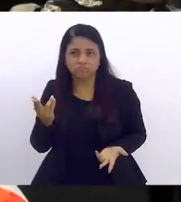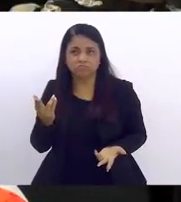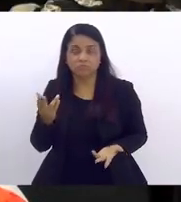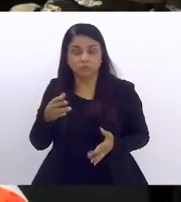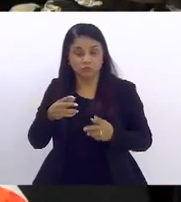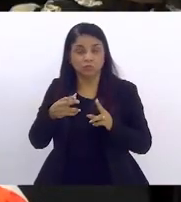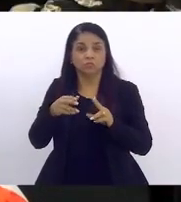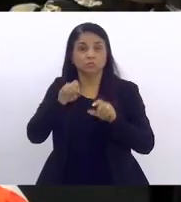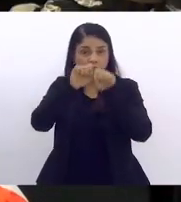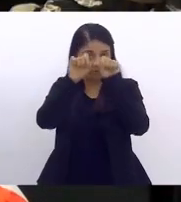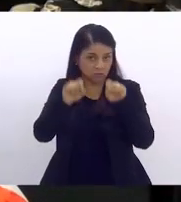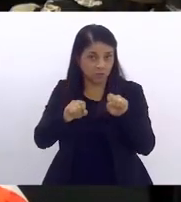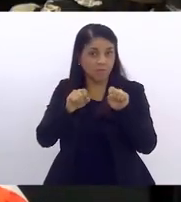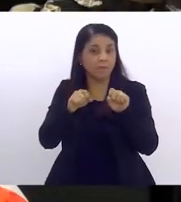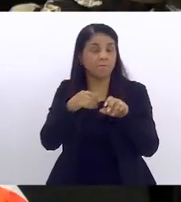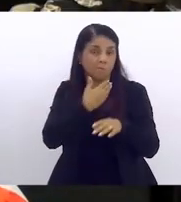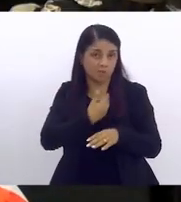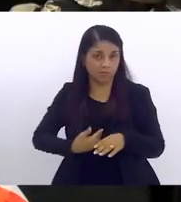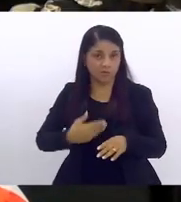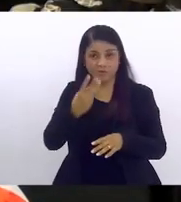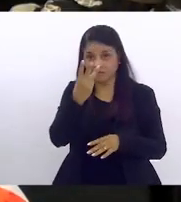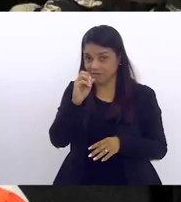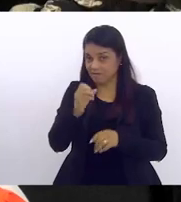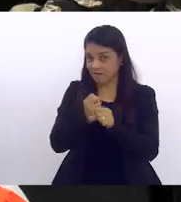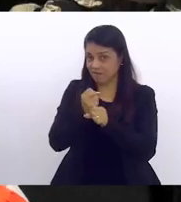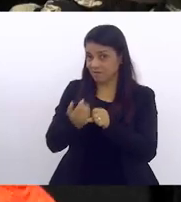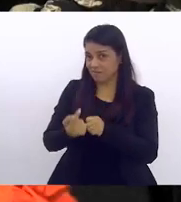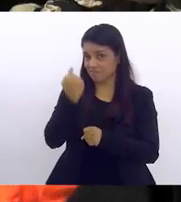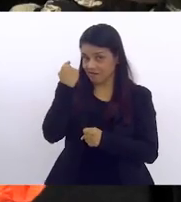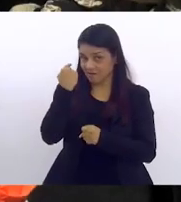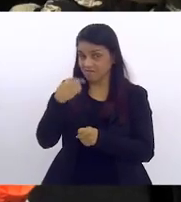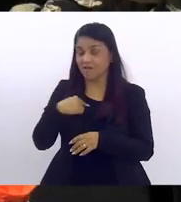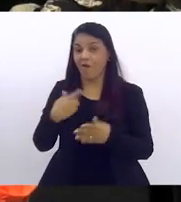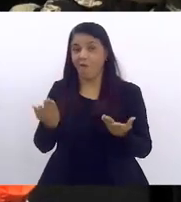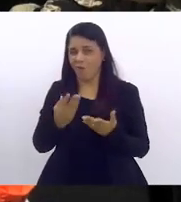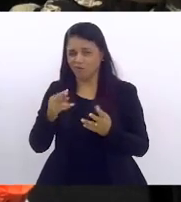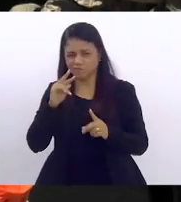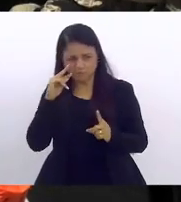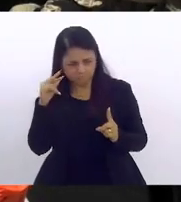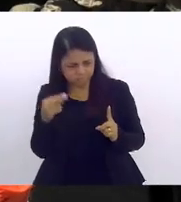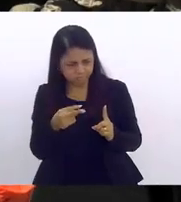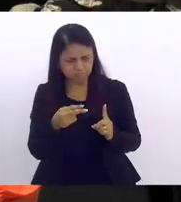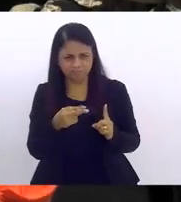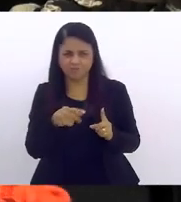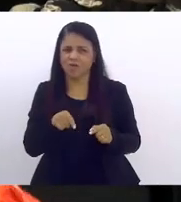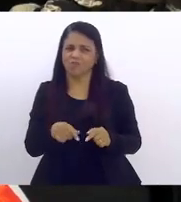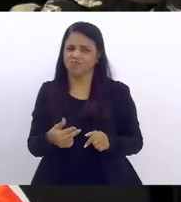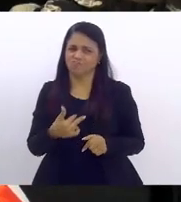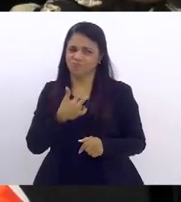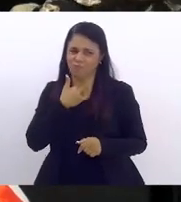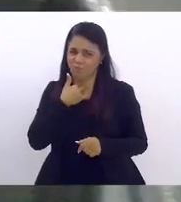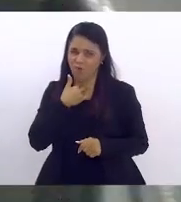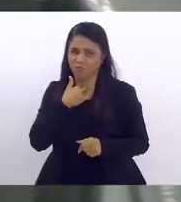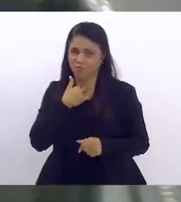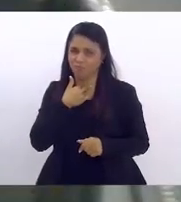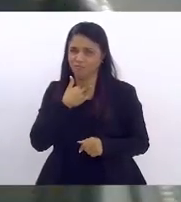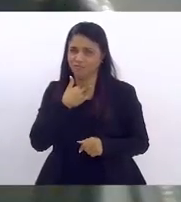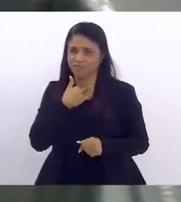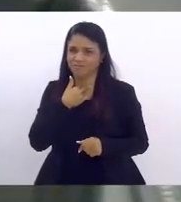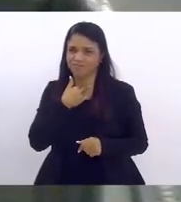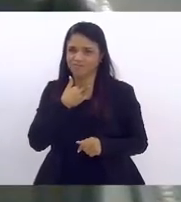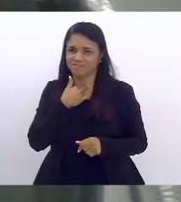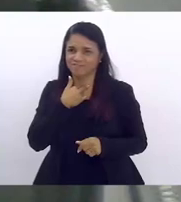público. Há 30 anos atrás. Hoje a gente consegue olhar e falar: isso não, isso aqui você não vai fazer, e eu tenho